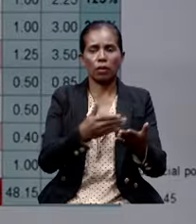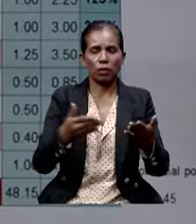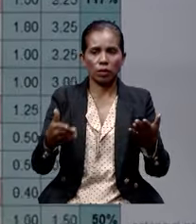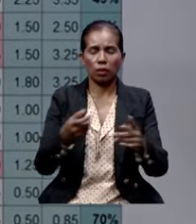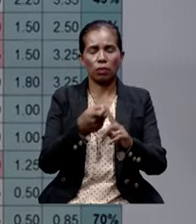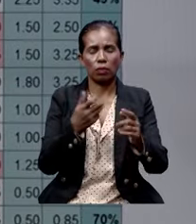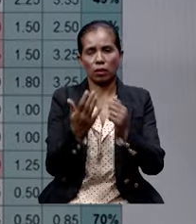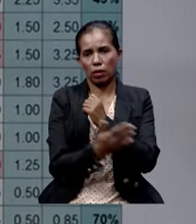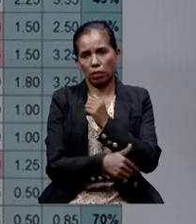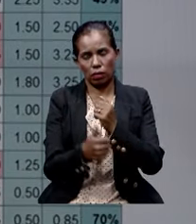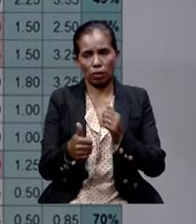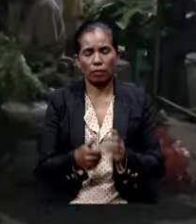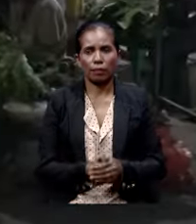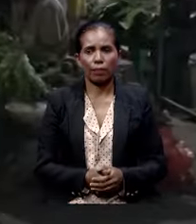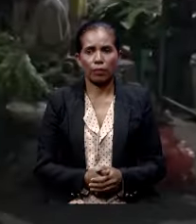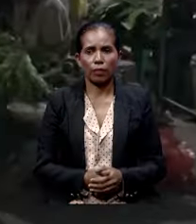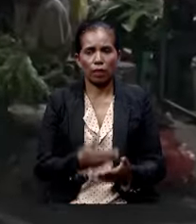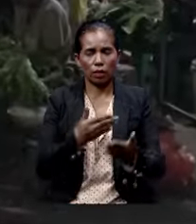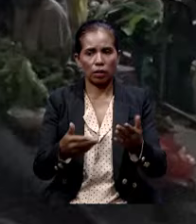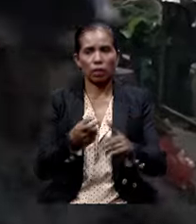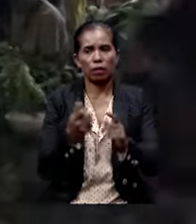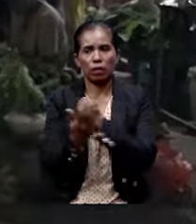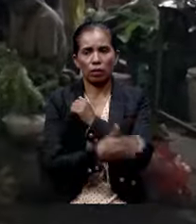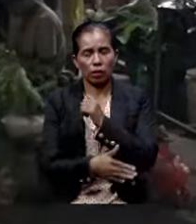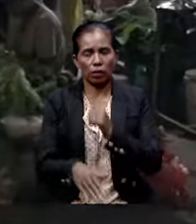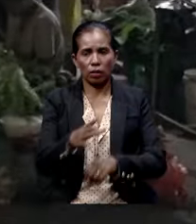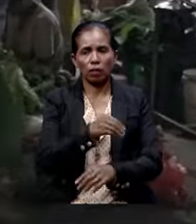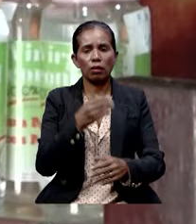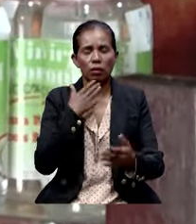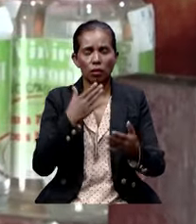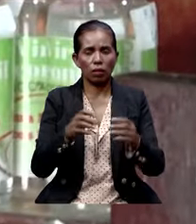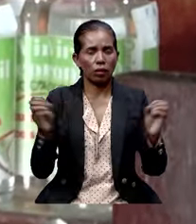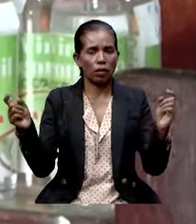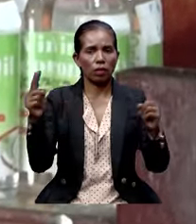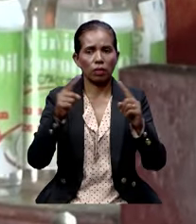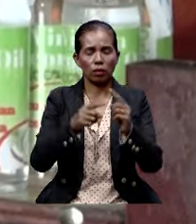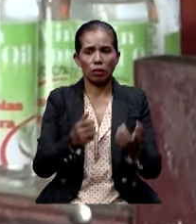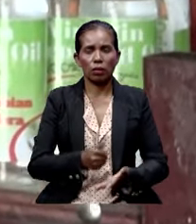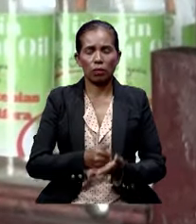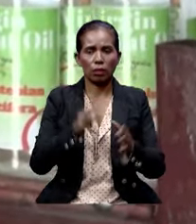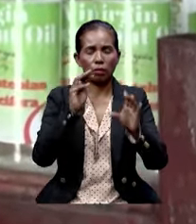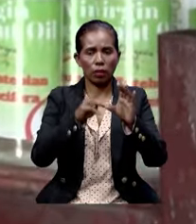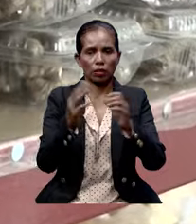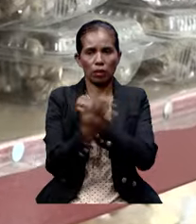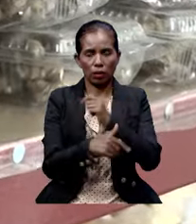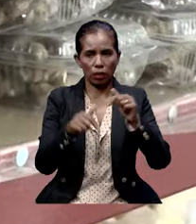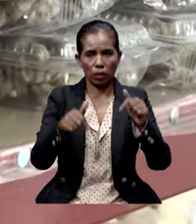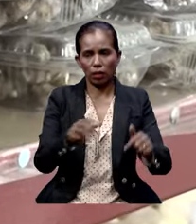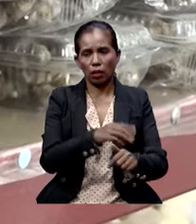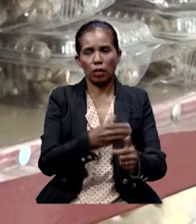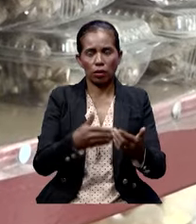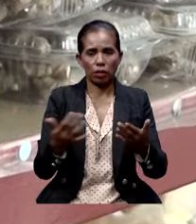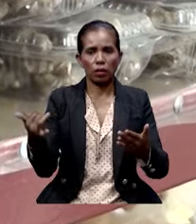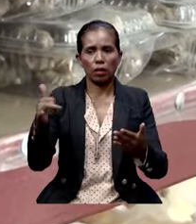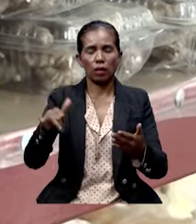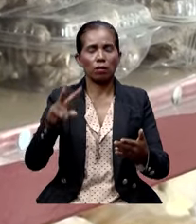importado. Além de ne produção relaran mos nia quantidade lato ato responde mercado ia relaran, no ne produto